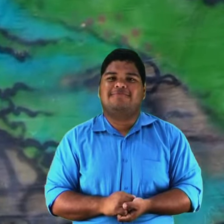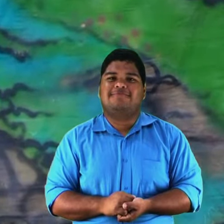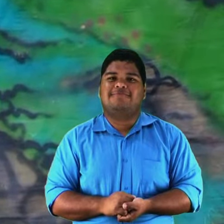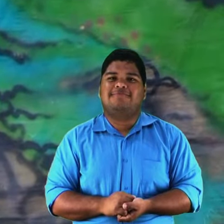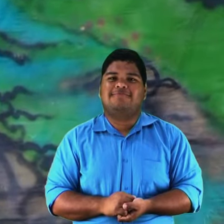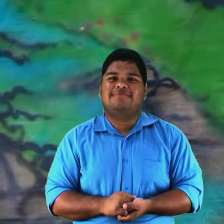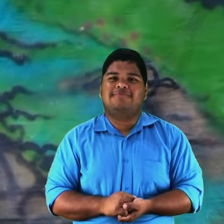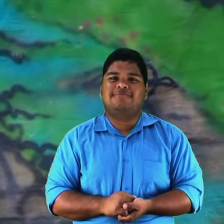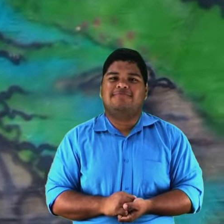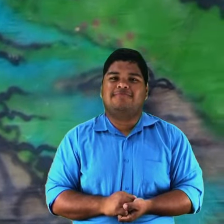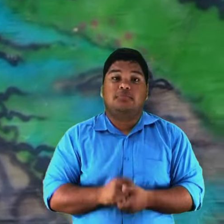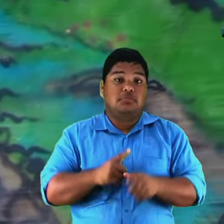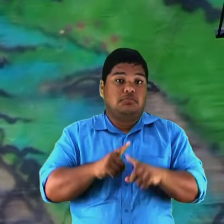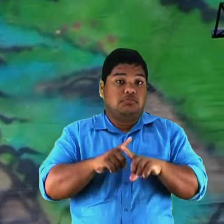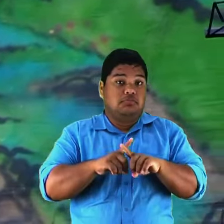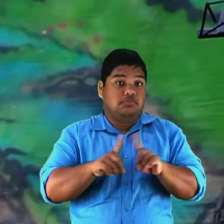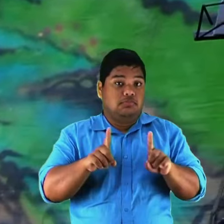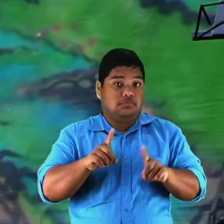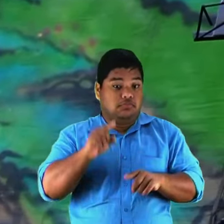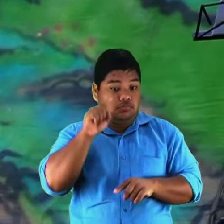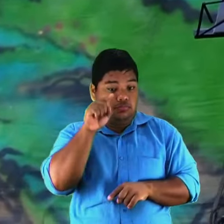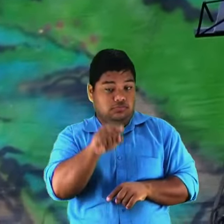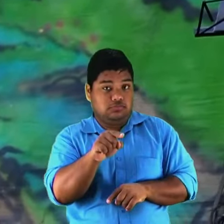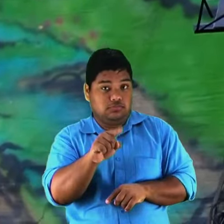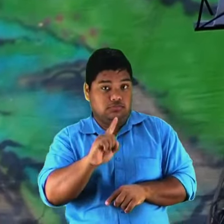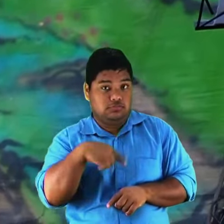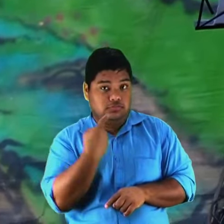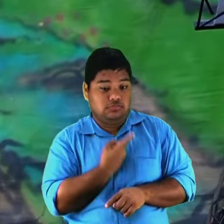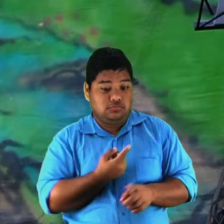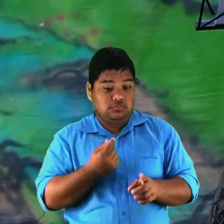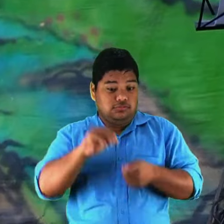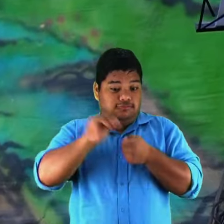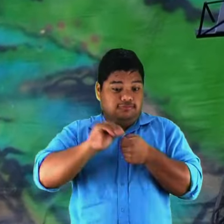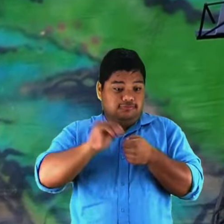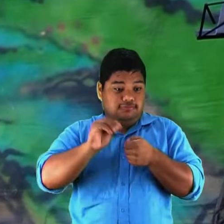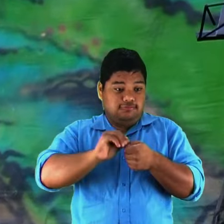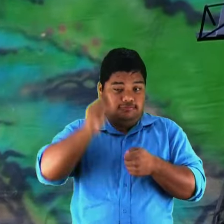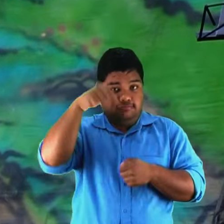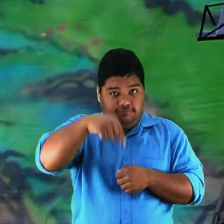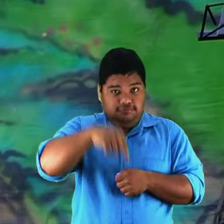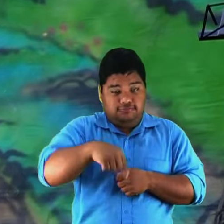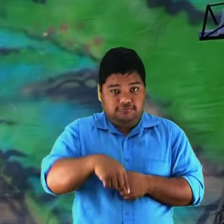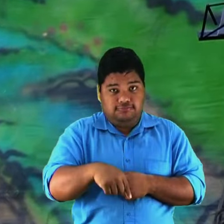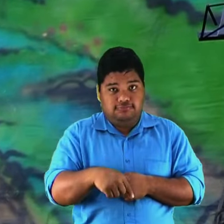Mas aquilo que nós construímos aqui,